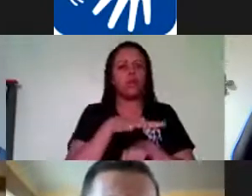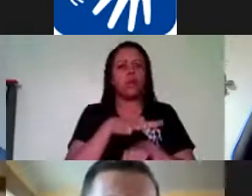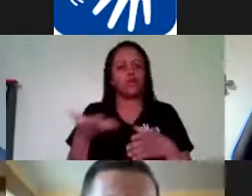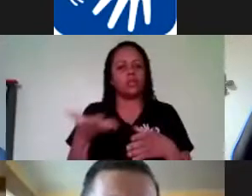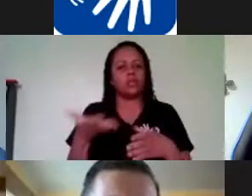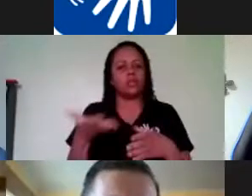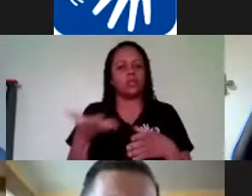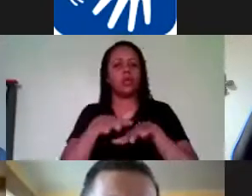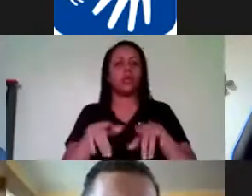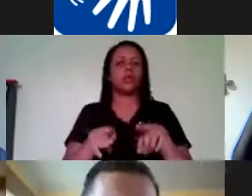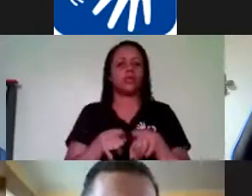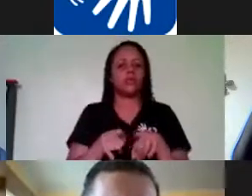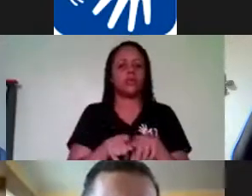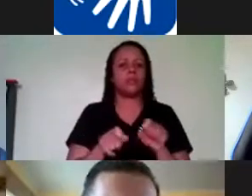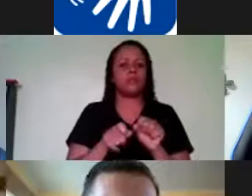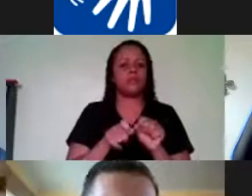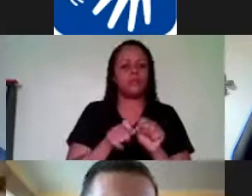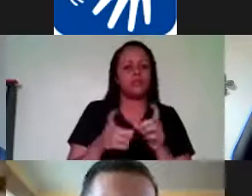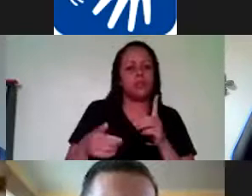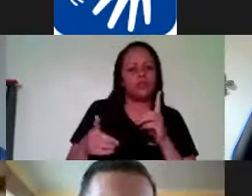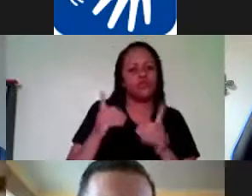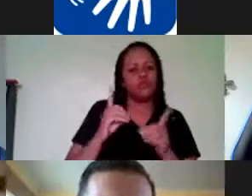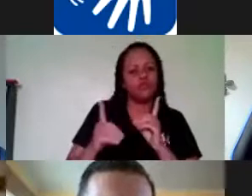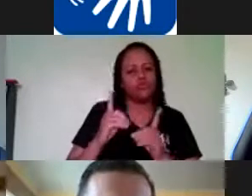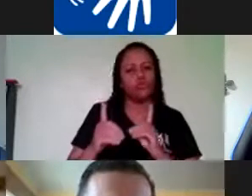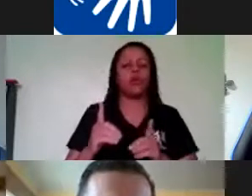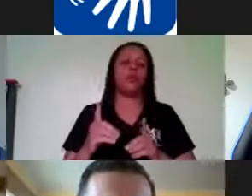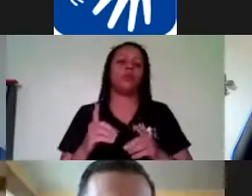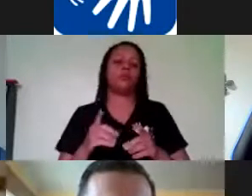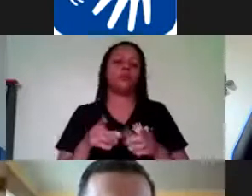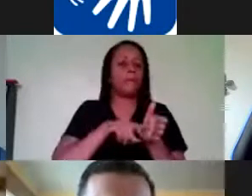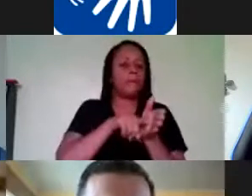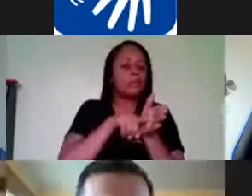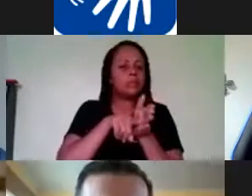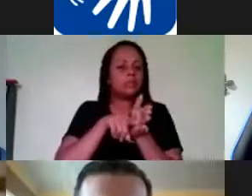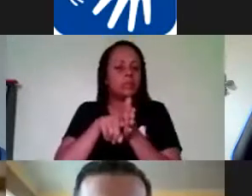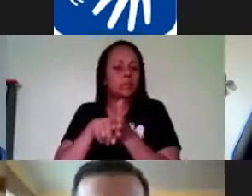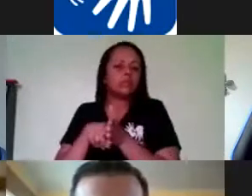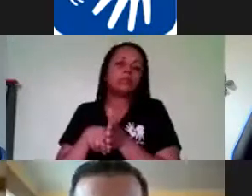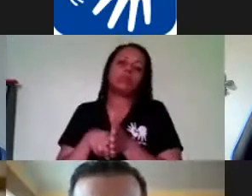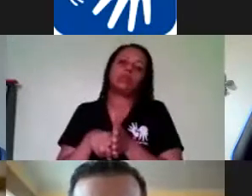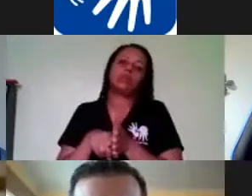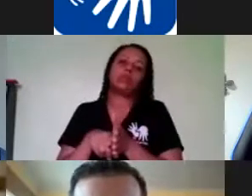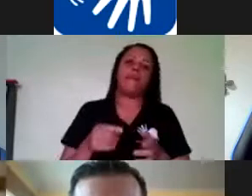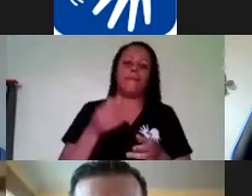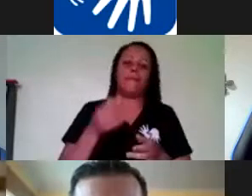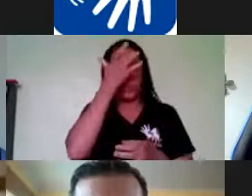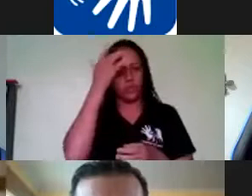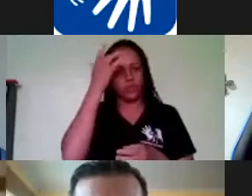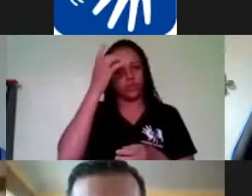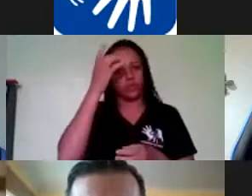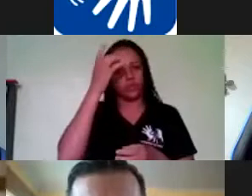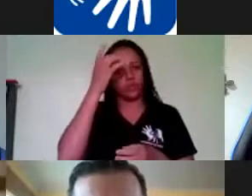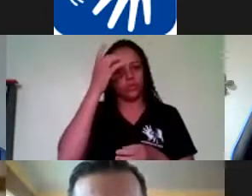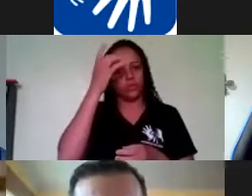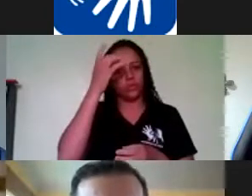diálogo pesquisadores, movimento sindical, movimentos sociais em geral, e ativistas, né, pessoas com deficiência, para a